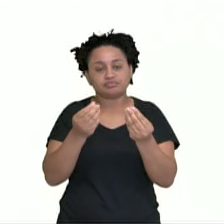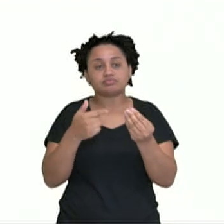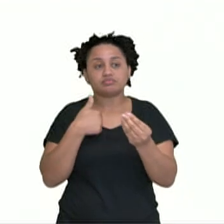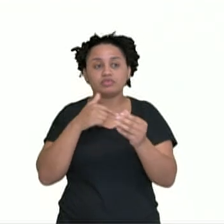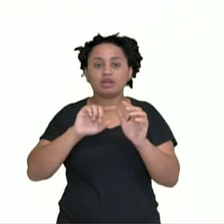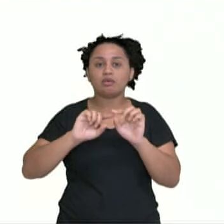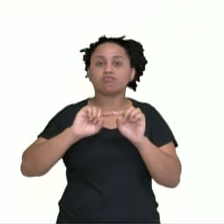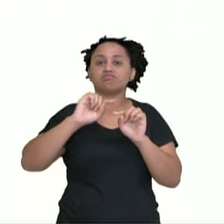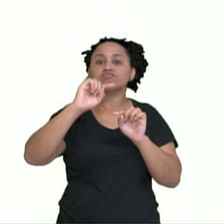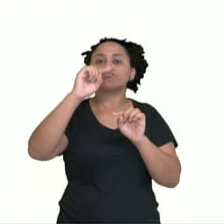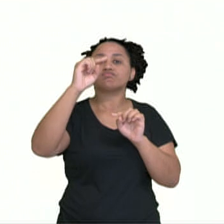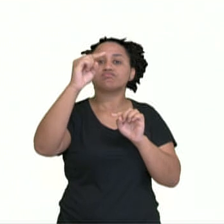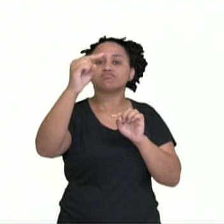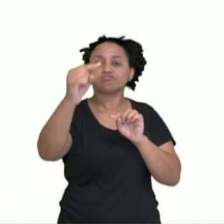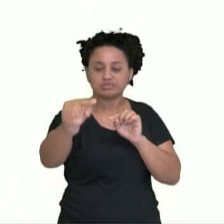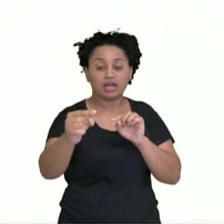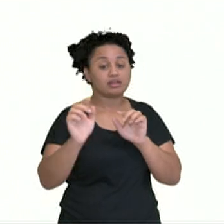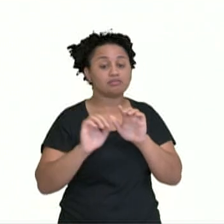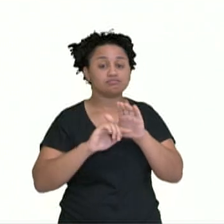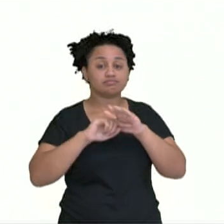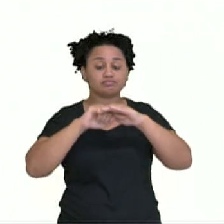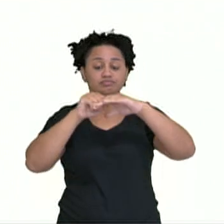Essa trajetória, ela é curva, então